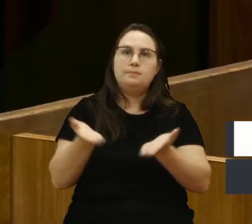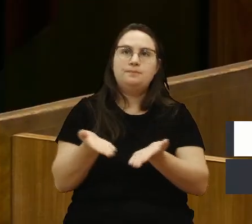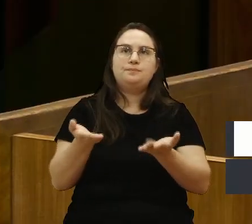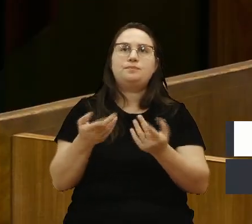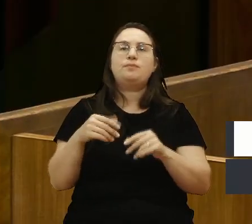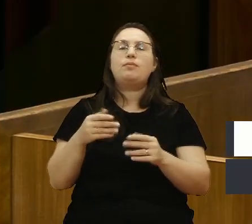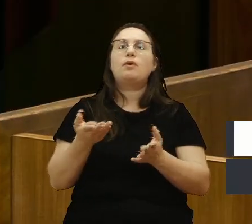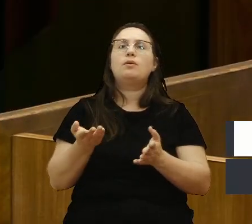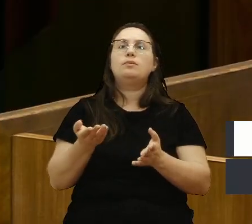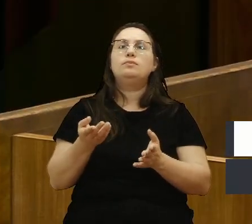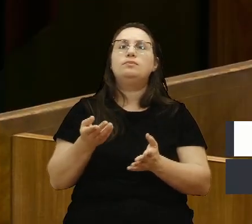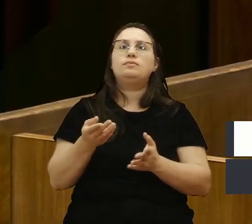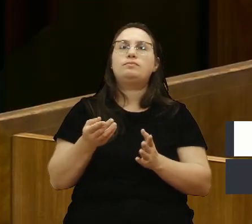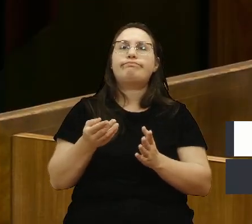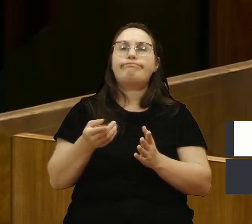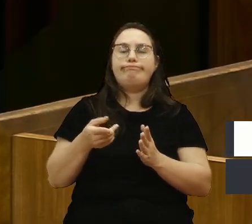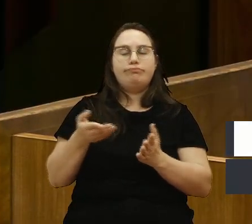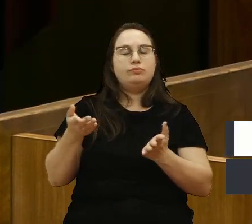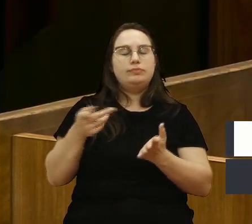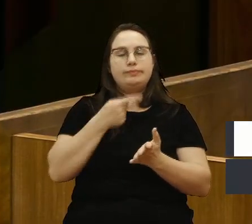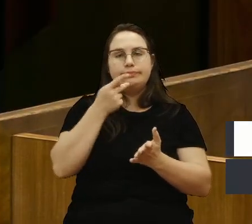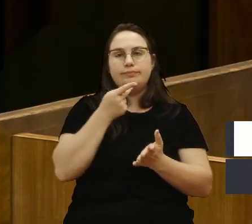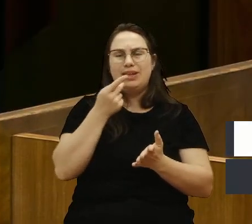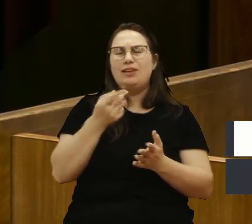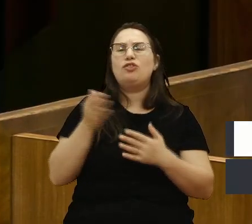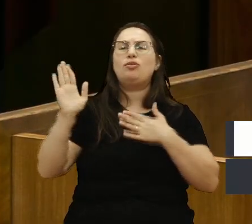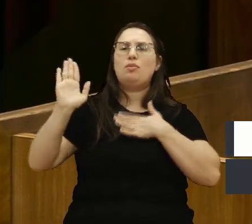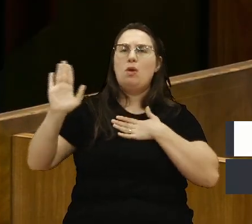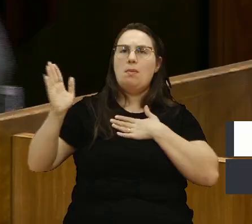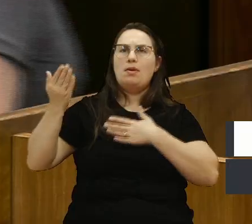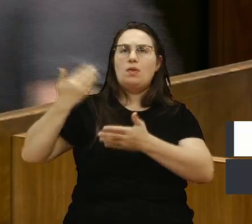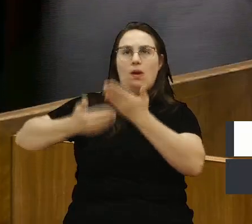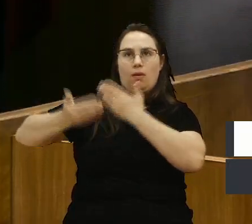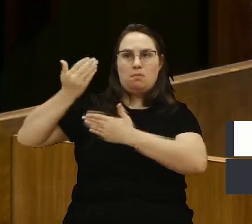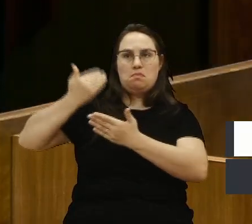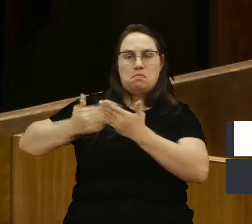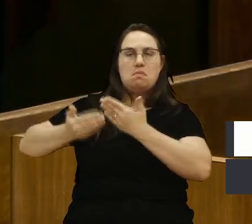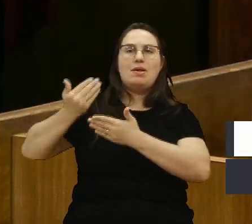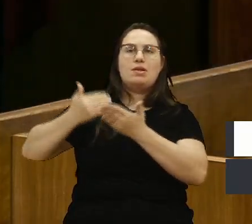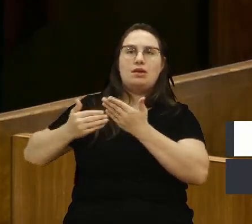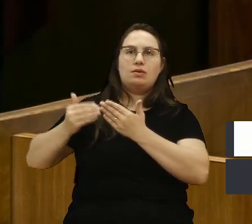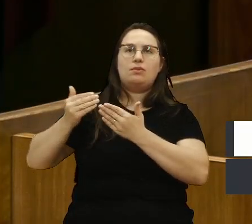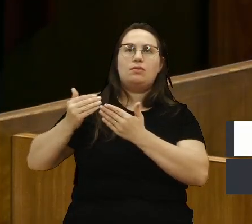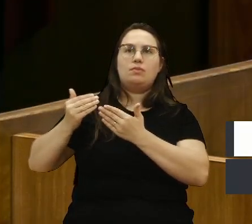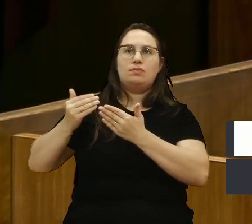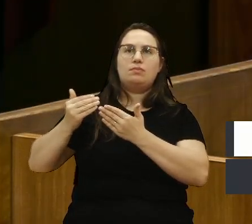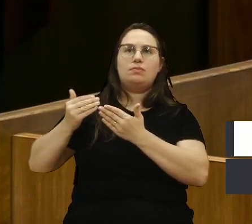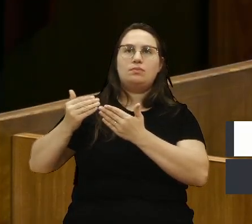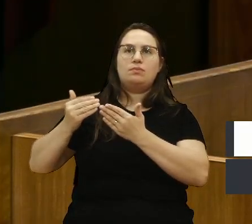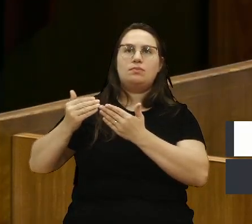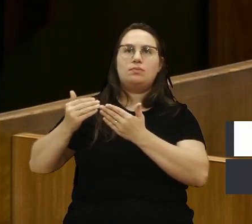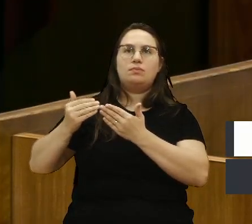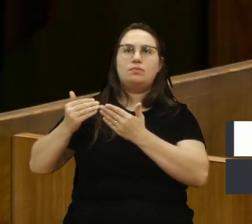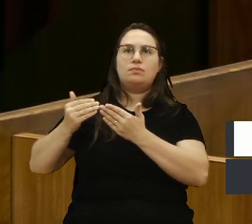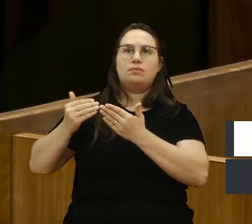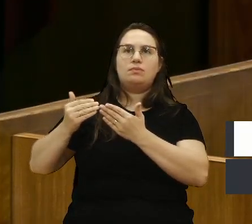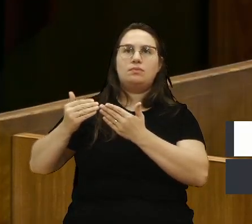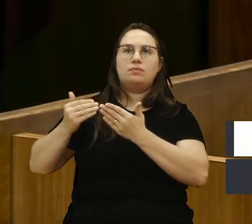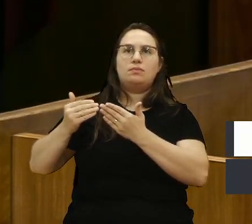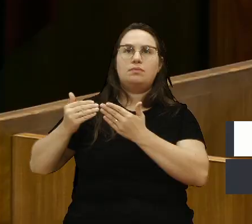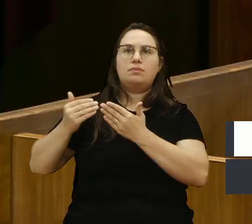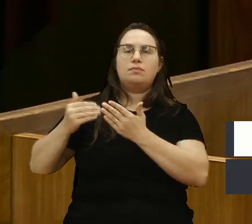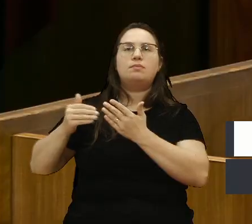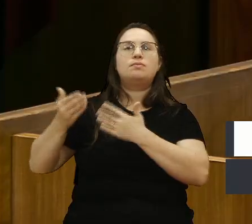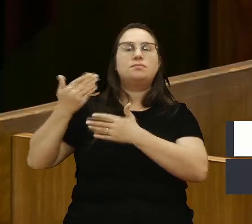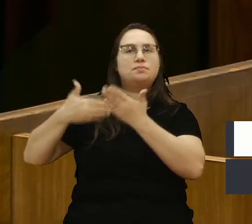eu trago aqui, como eu já tinha prometido em sessões anteriores, Uma declaração de líder para a bancada do PT.